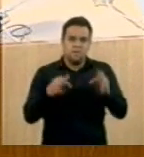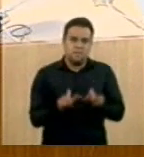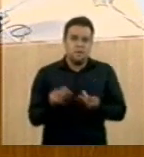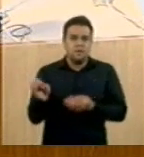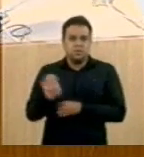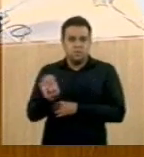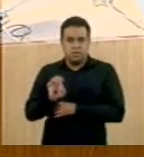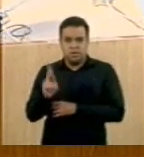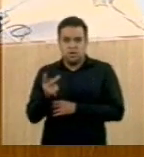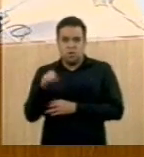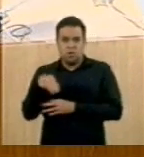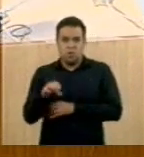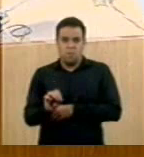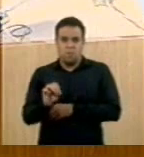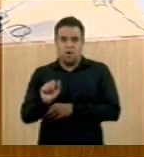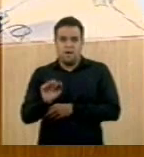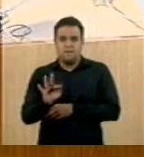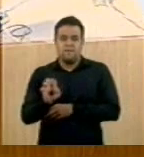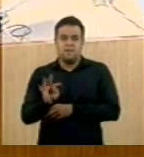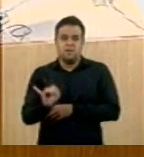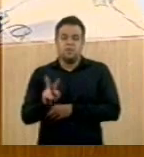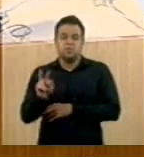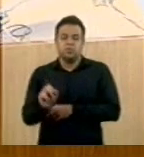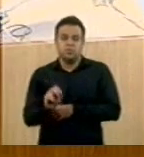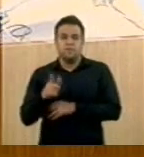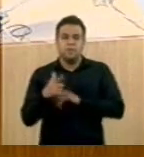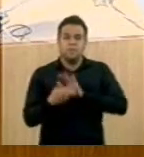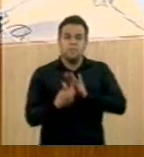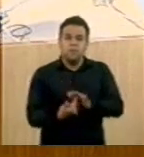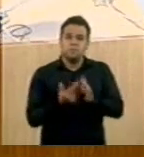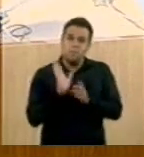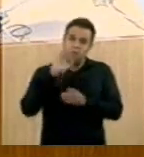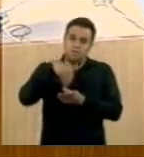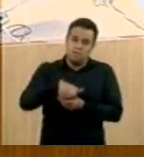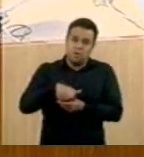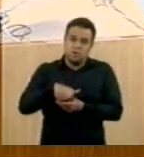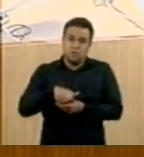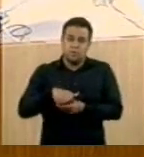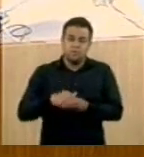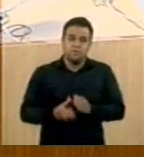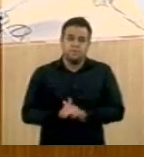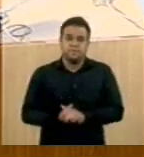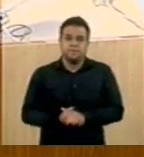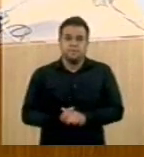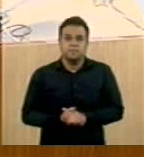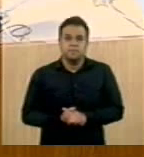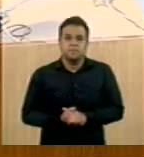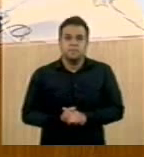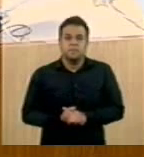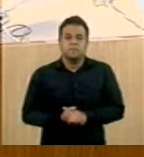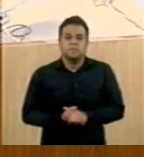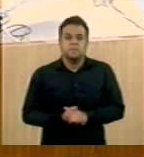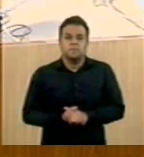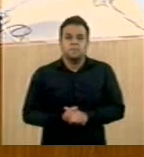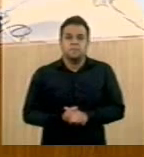Homoafetivas, nos termos que reproduzo em meu voto, dizendo que uma extensa